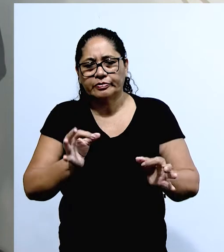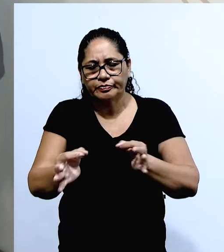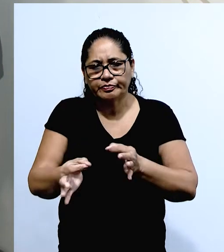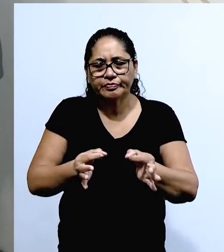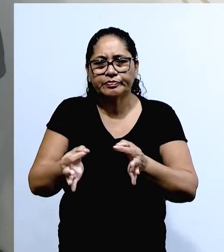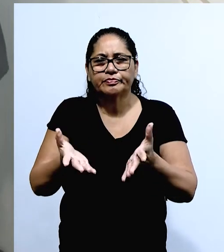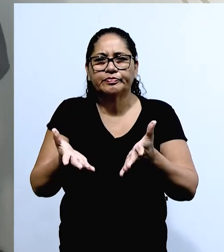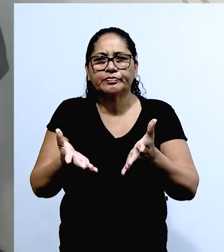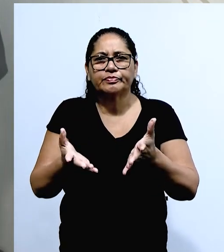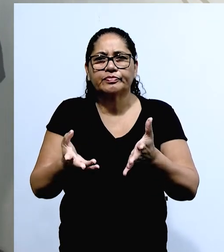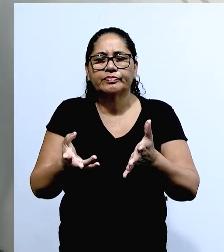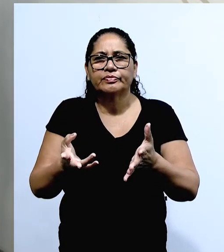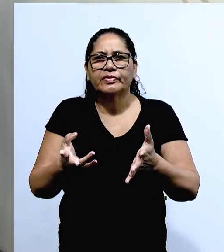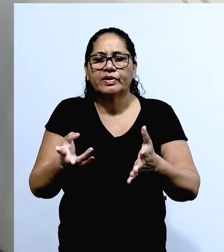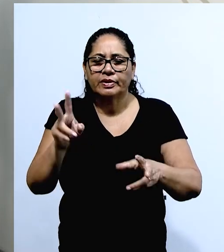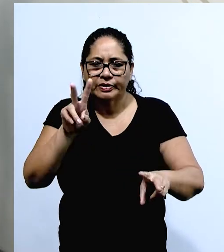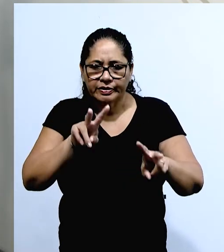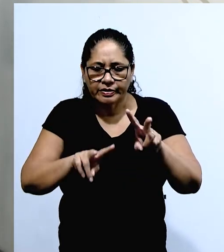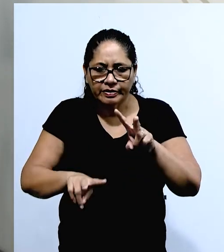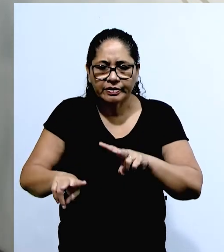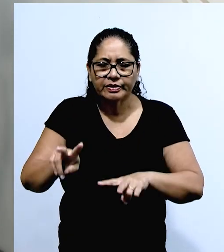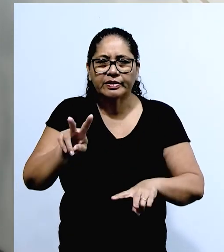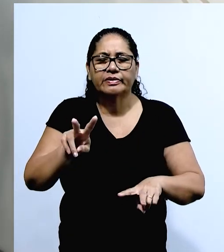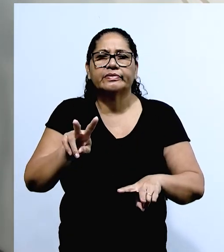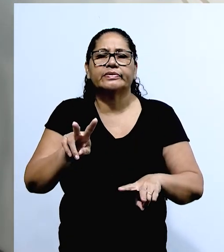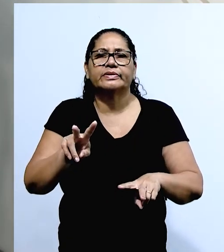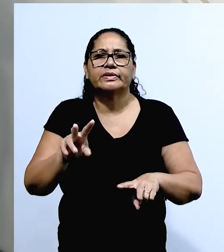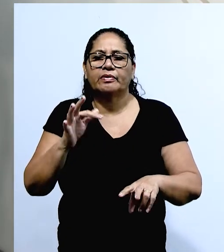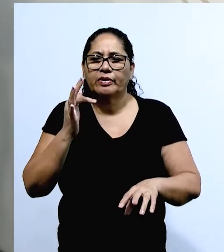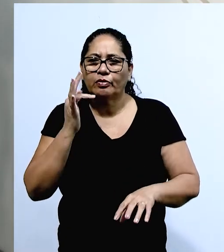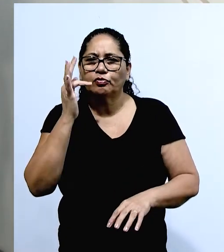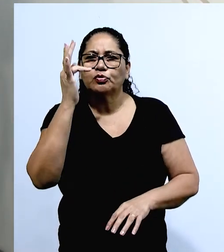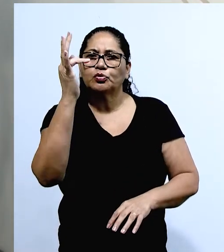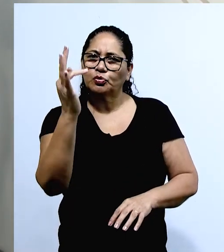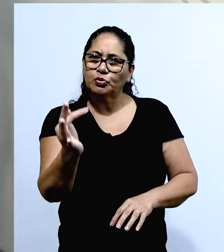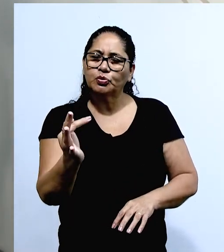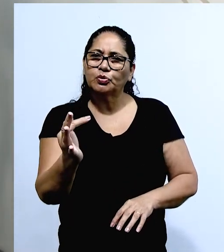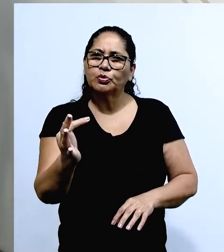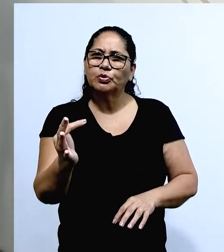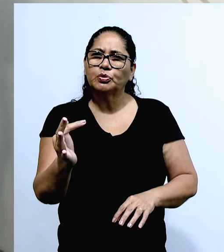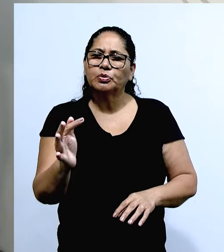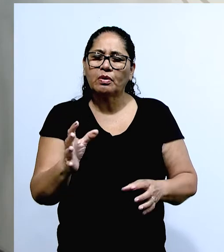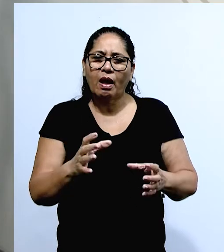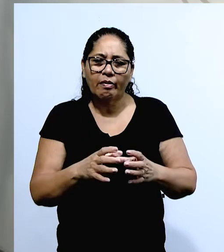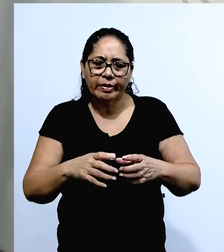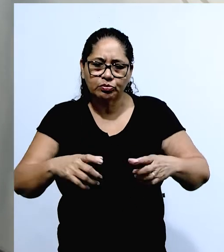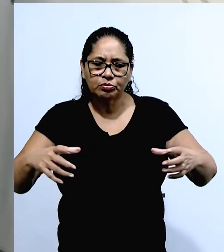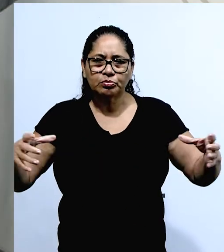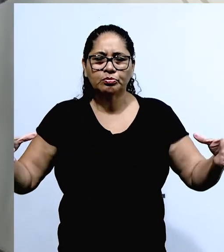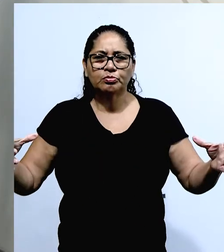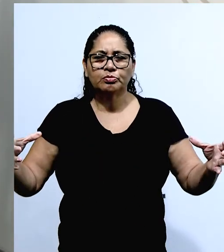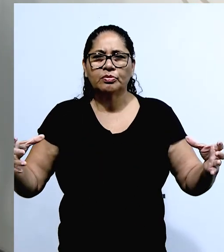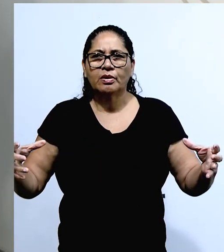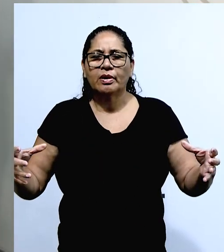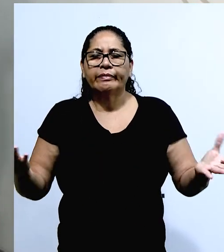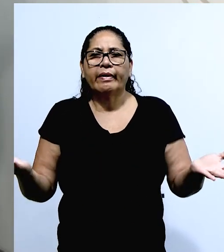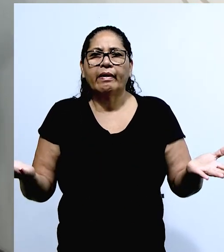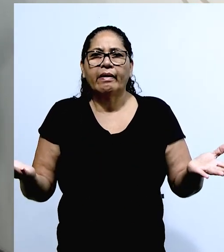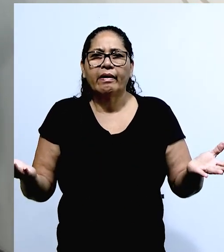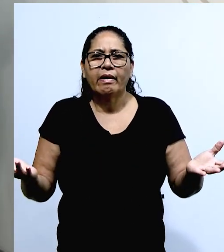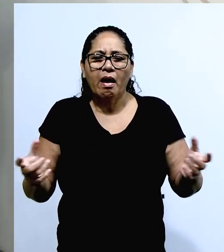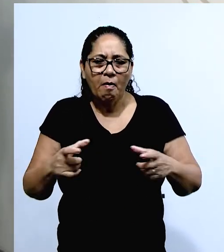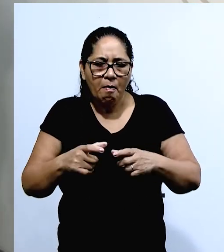pode extrapolar um pouquinho isso, né? Você já pensa numa questão mais macro, né? De ser referência. Inclusive,